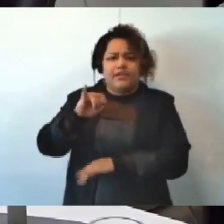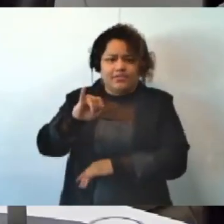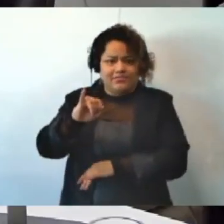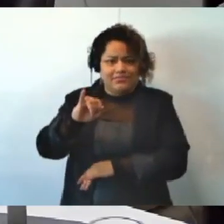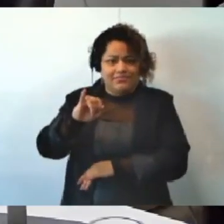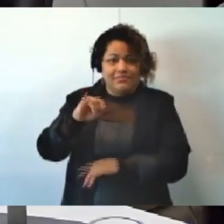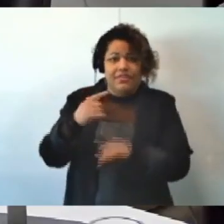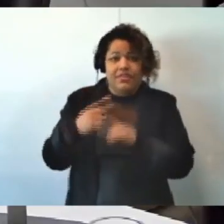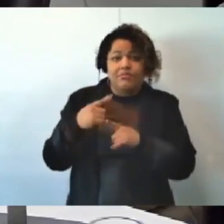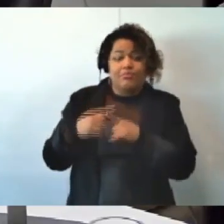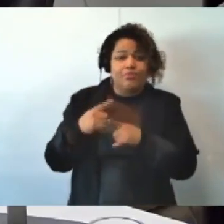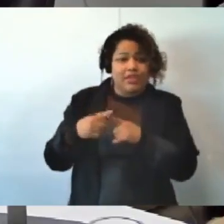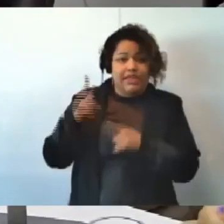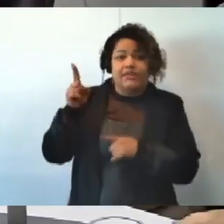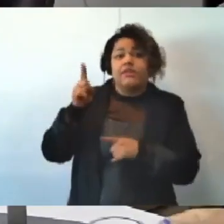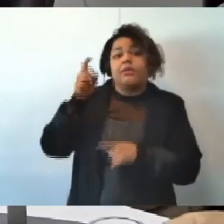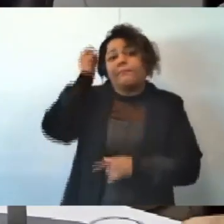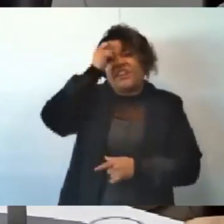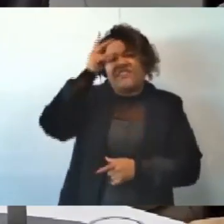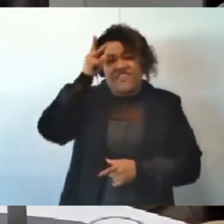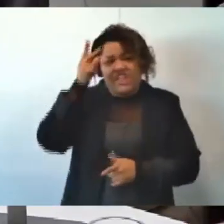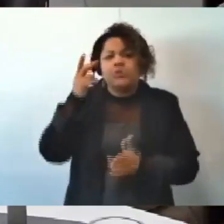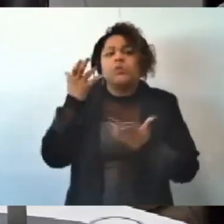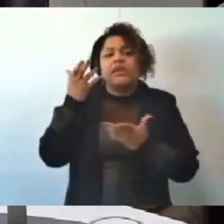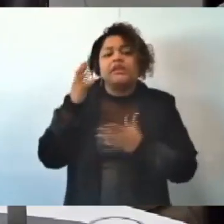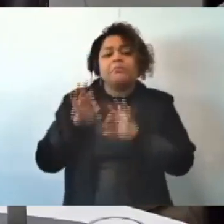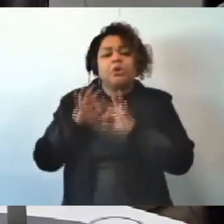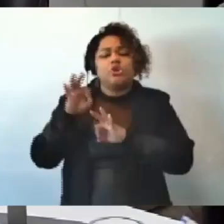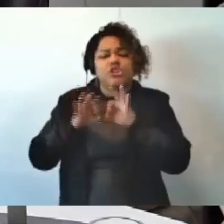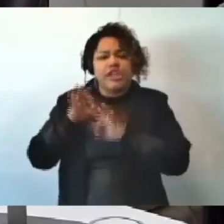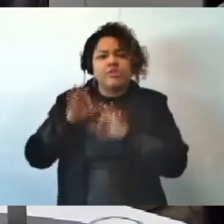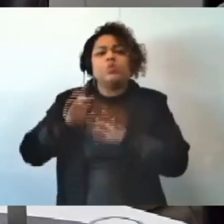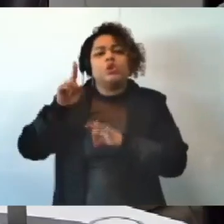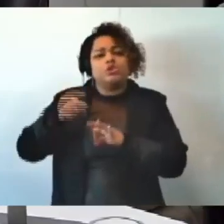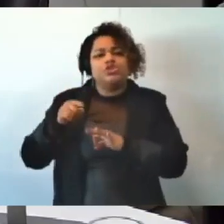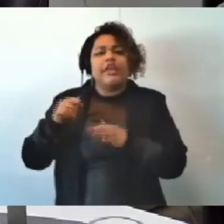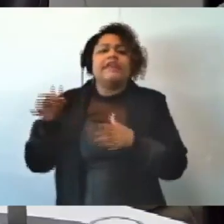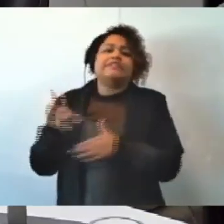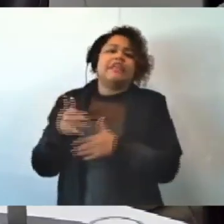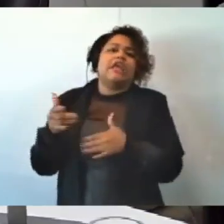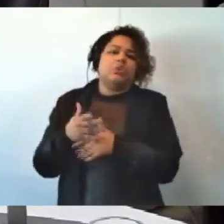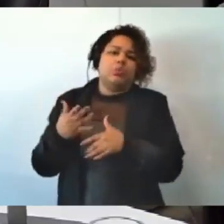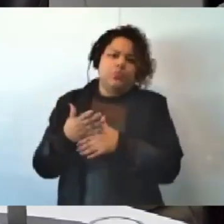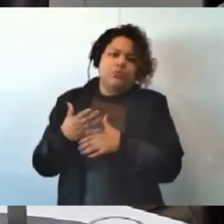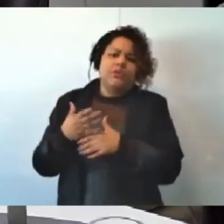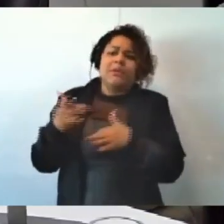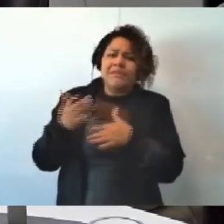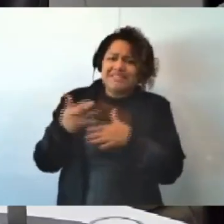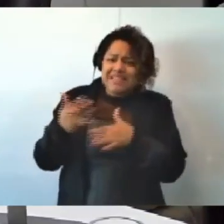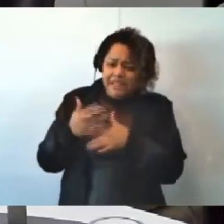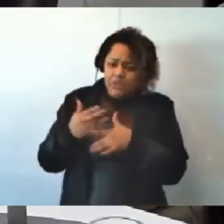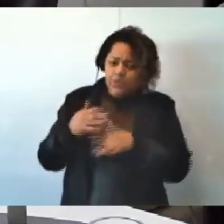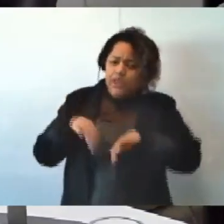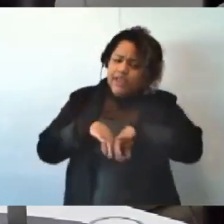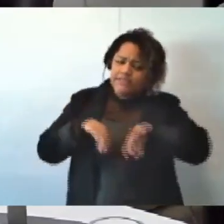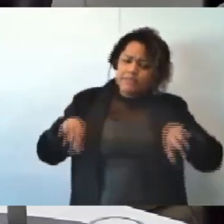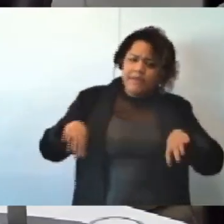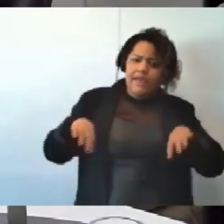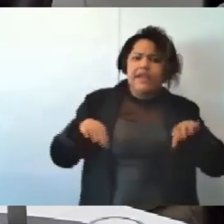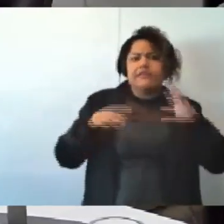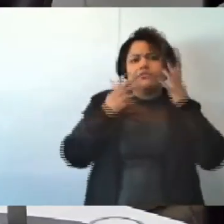hipercentro. Floresta é floresta. Né? Centro de todos. Não, floresta é floresta. Centro de todo mundo?